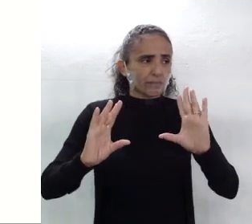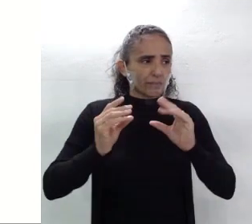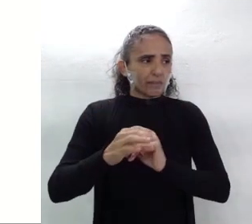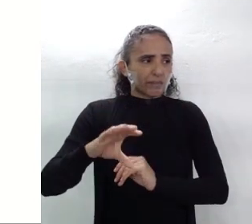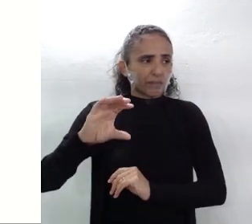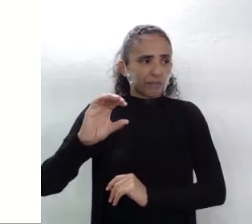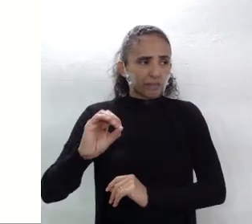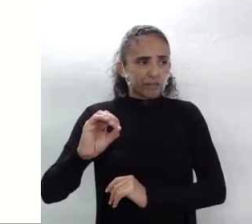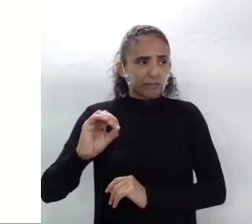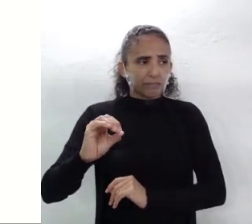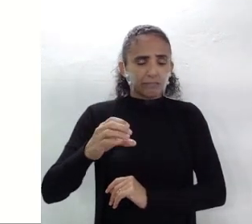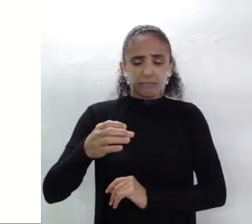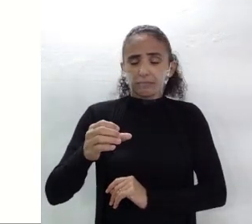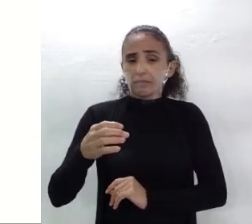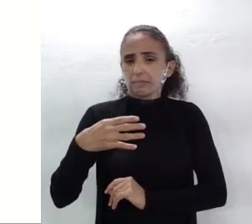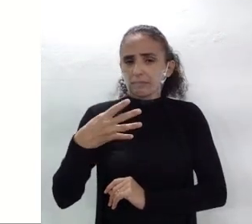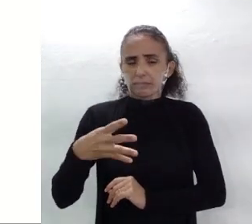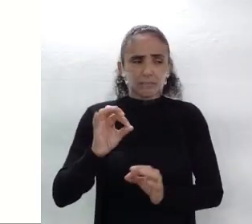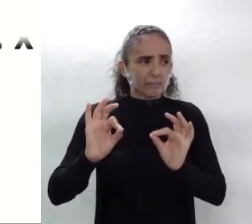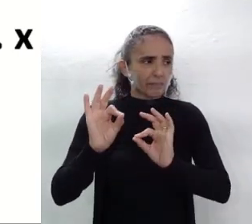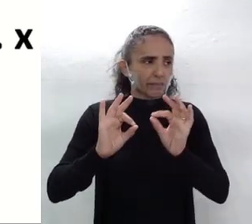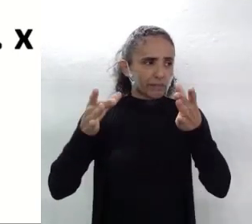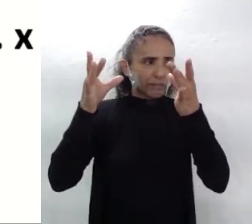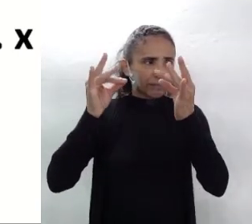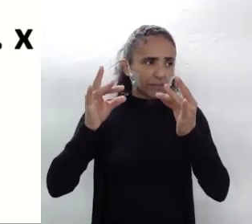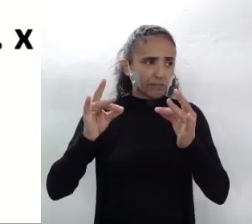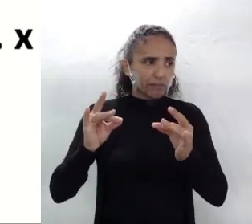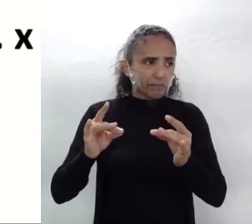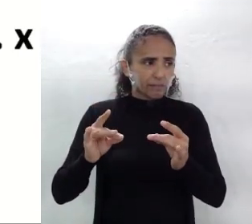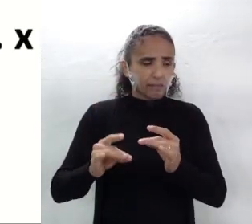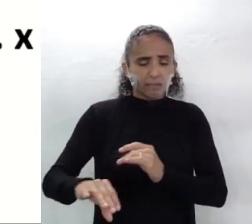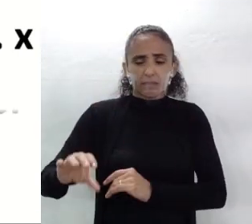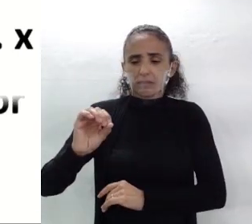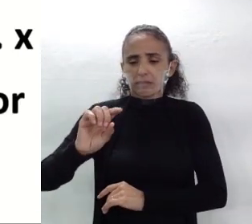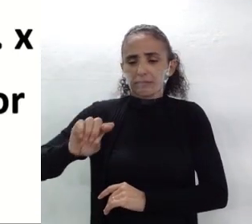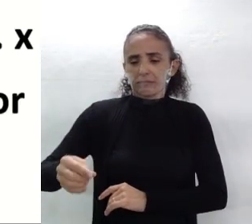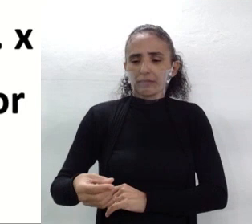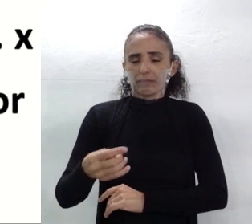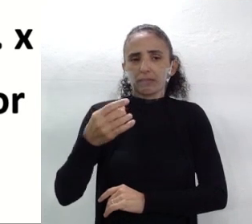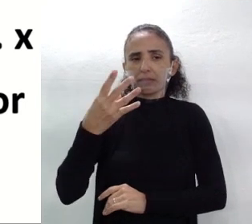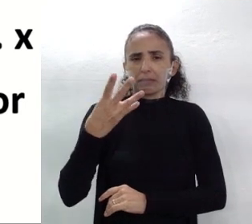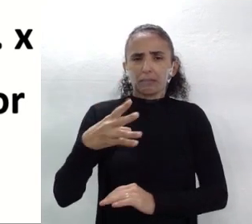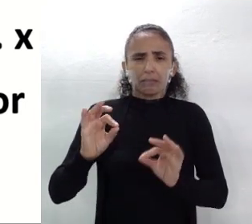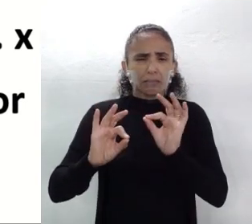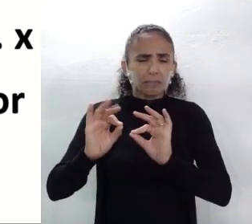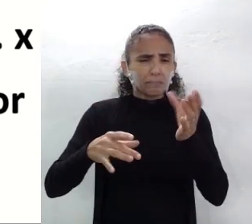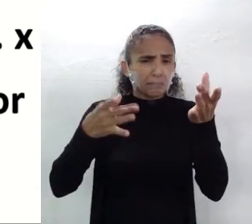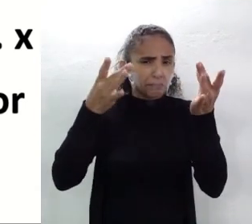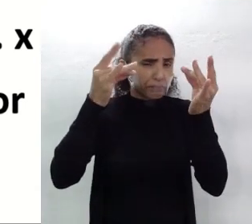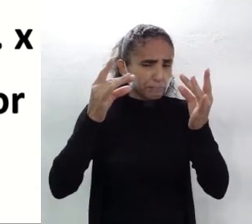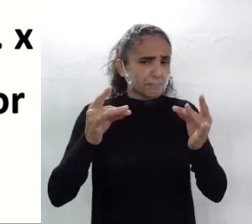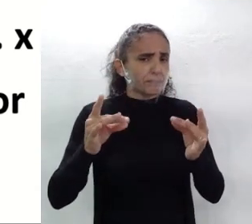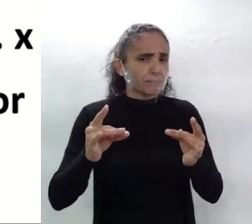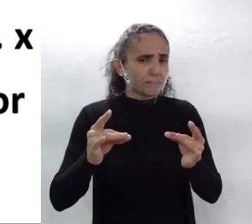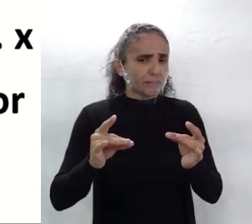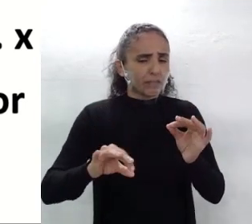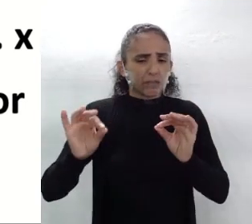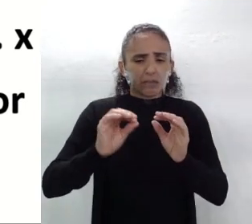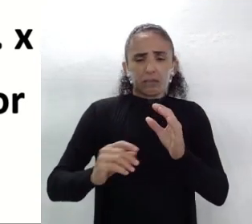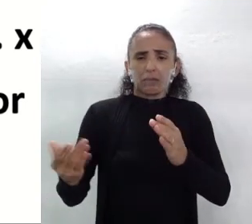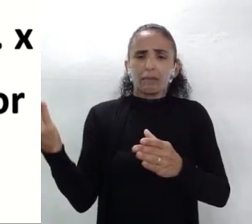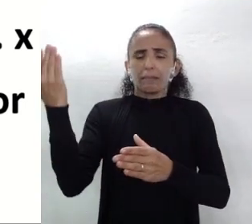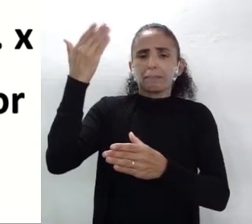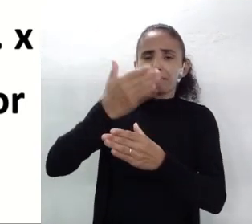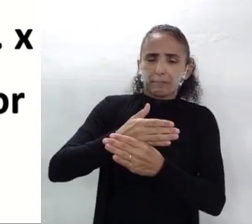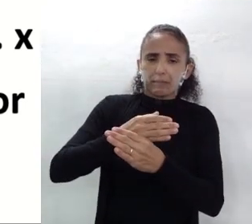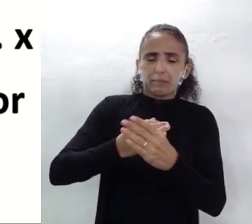Como é quilômetro rodado, a gente não sabe o quilômetro. Então fica 0,96 vezes x. E você vai ficar quilômetro rodado mais